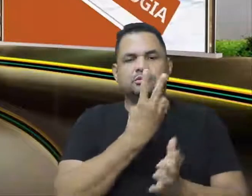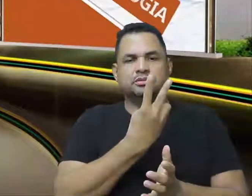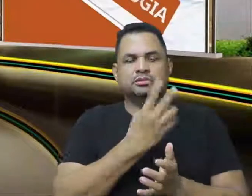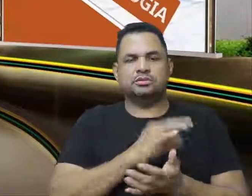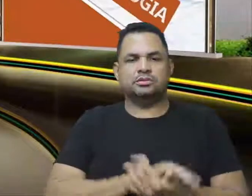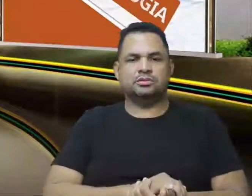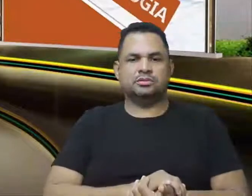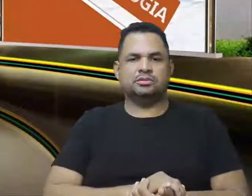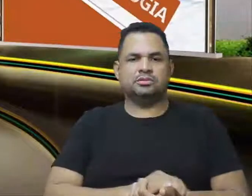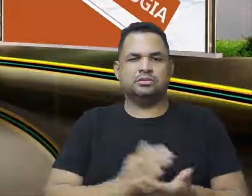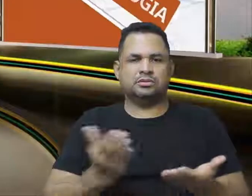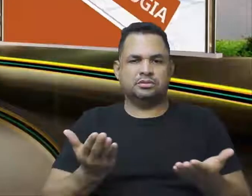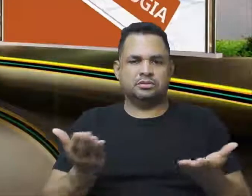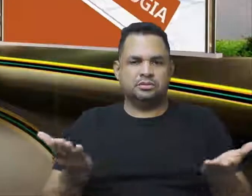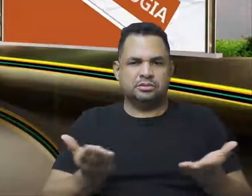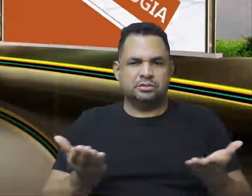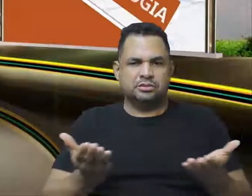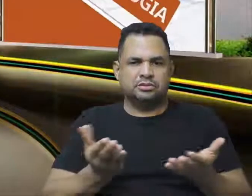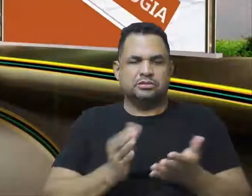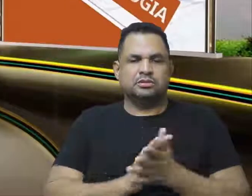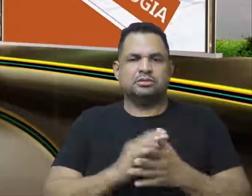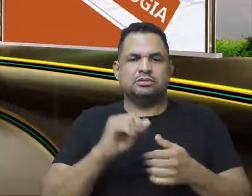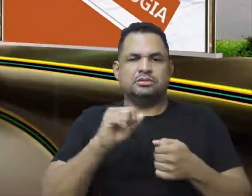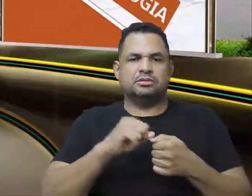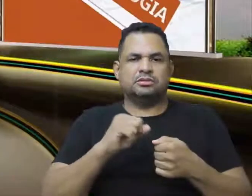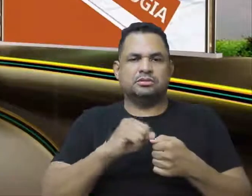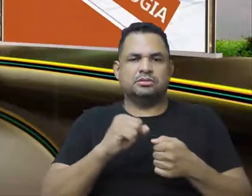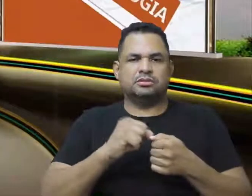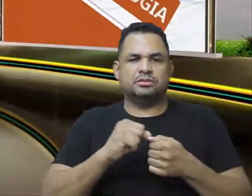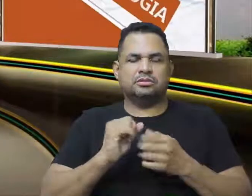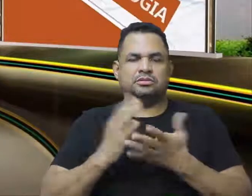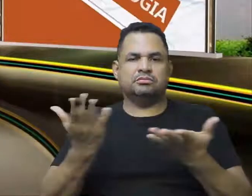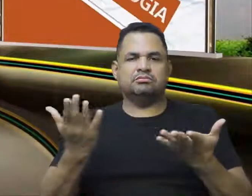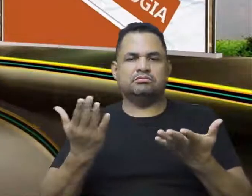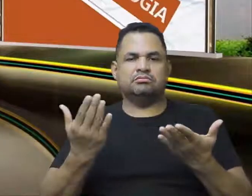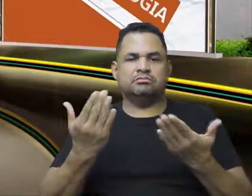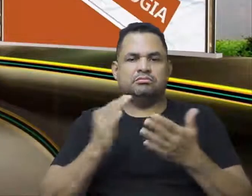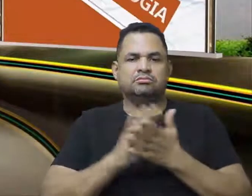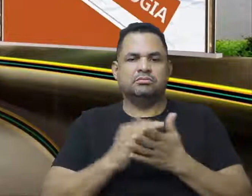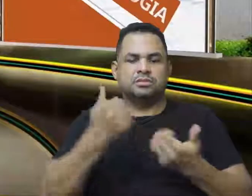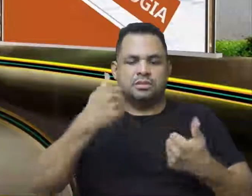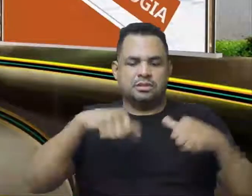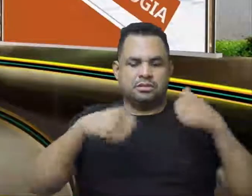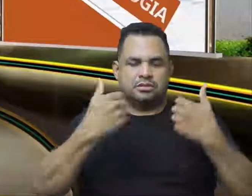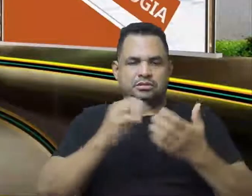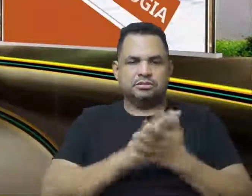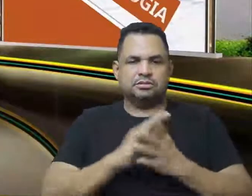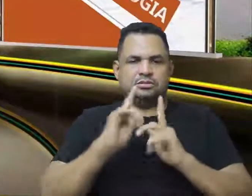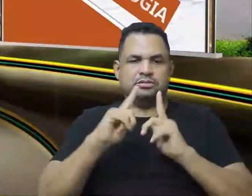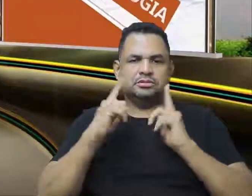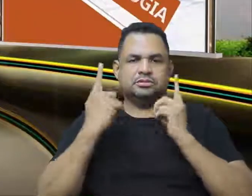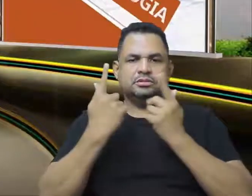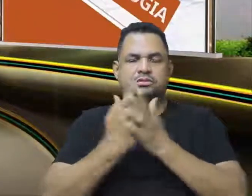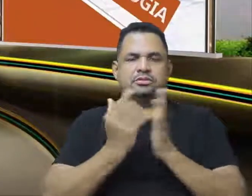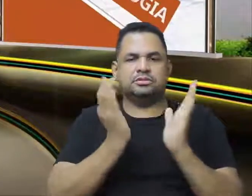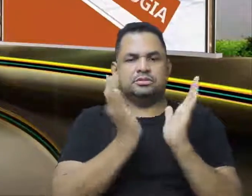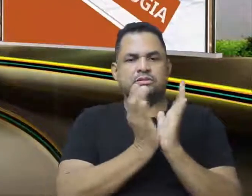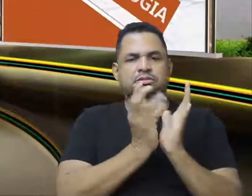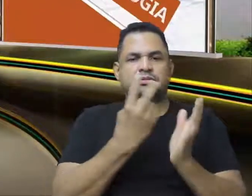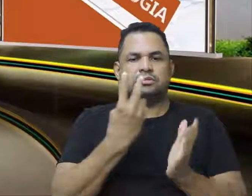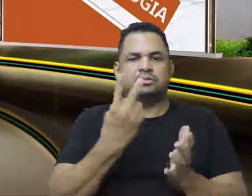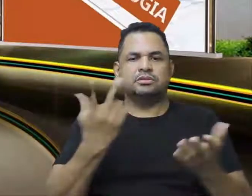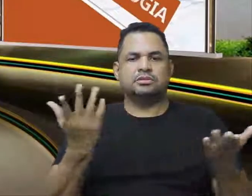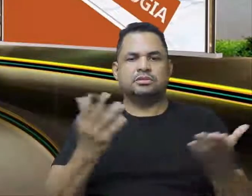a galerinha Então hoje vocês vão fazer avaliação aí geral da unidade 2 né